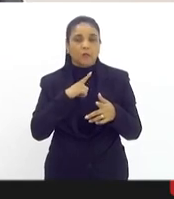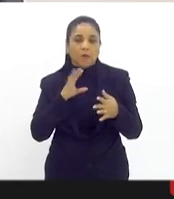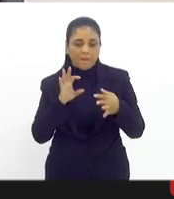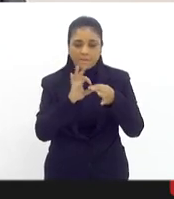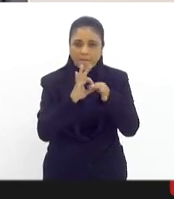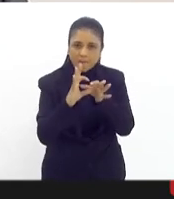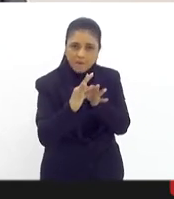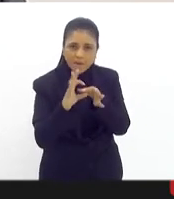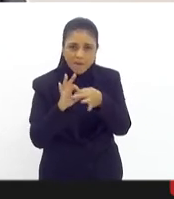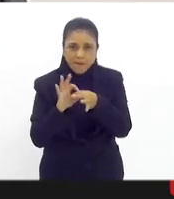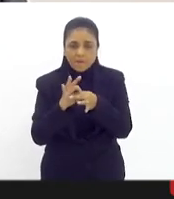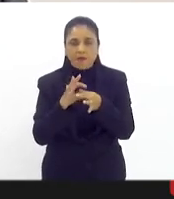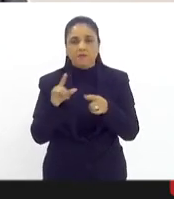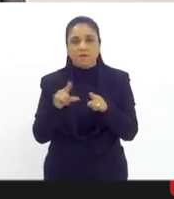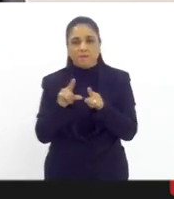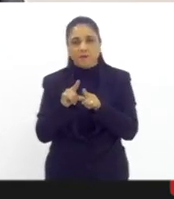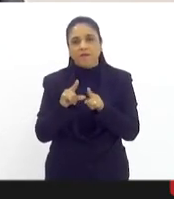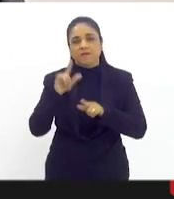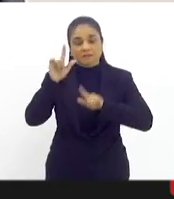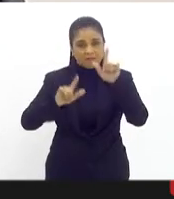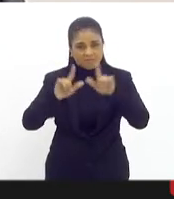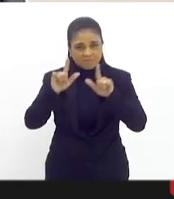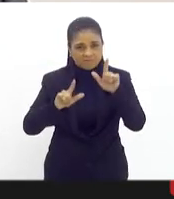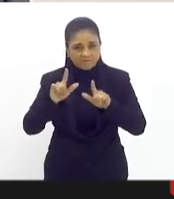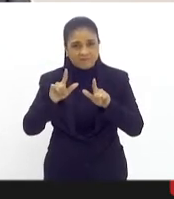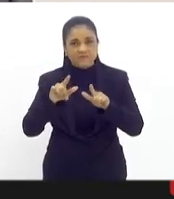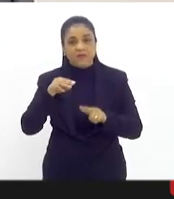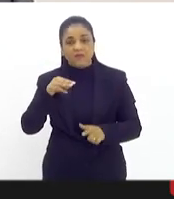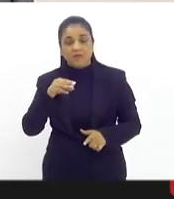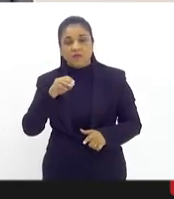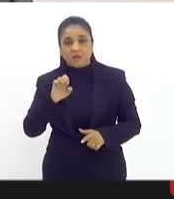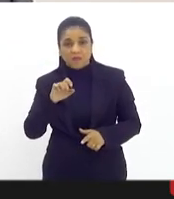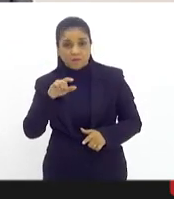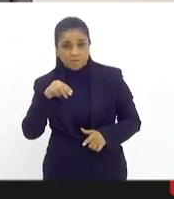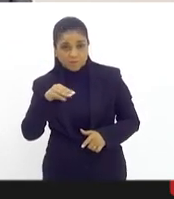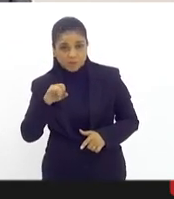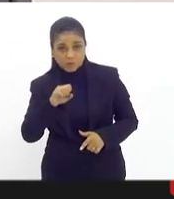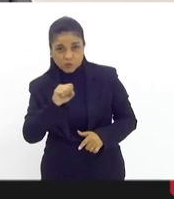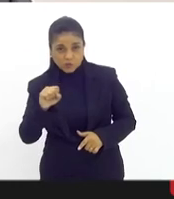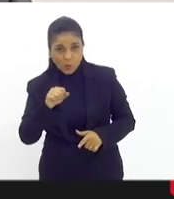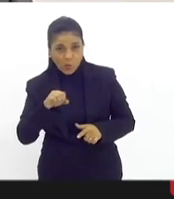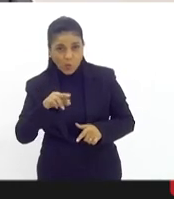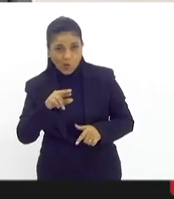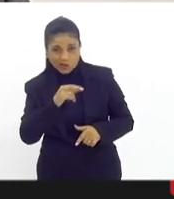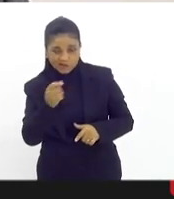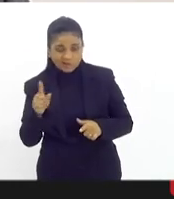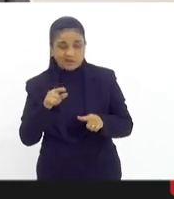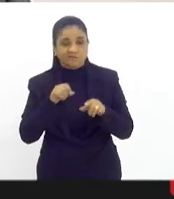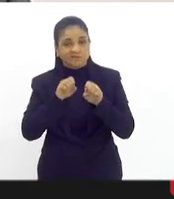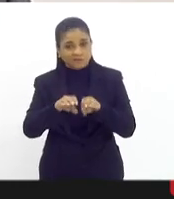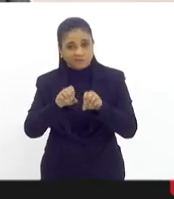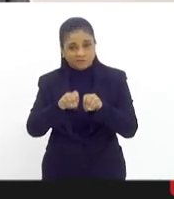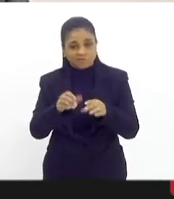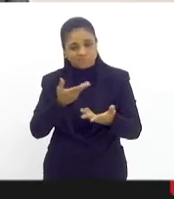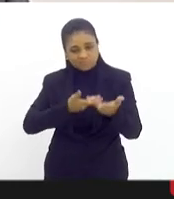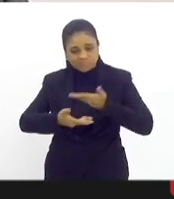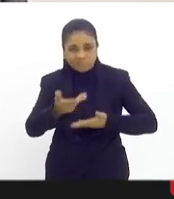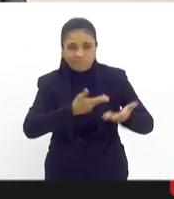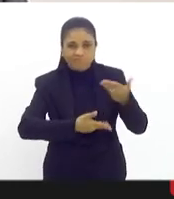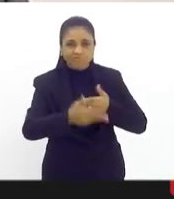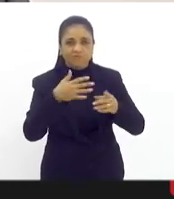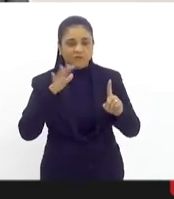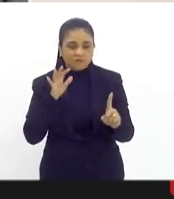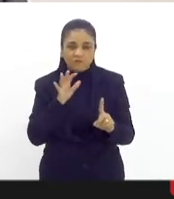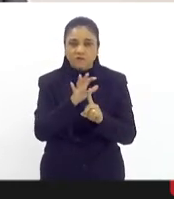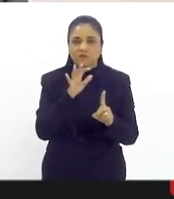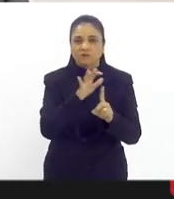entidades, de emissoras educativas ou universitárias, nós temos um ambiente de articulação necessário com influenciadores digitais,